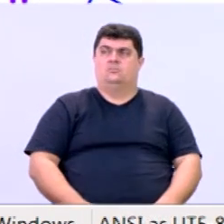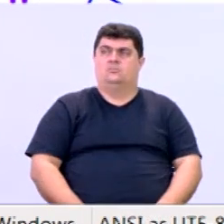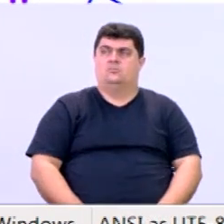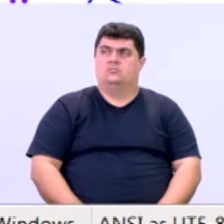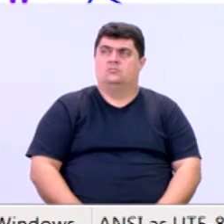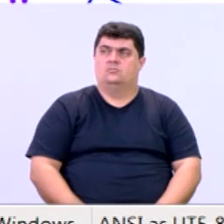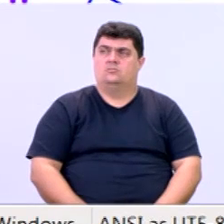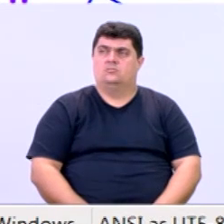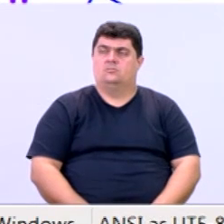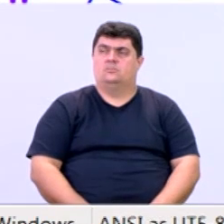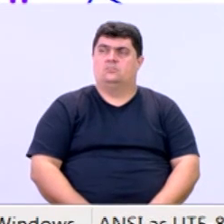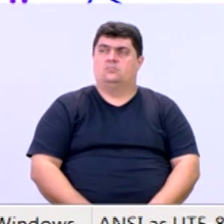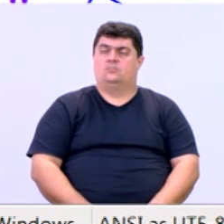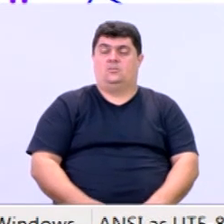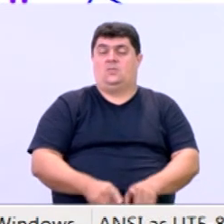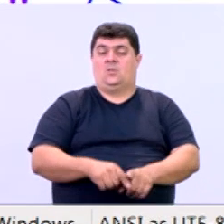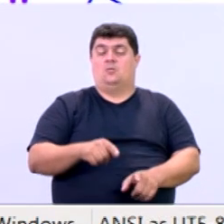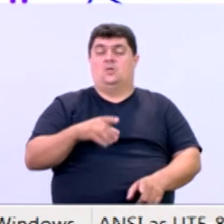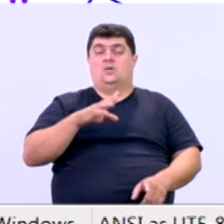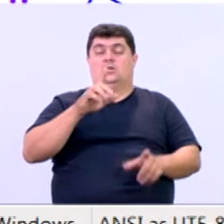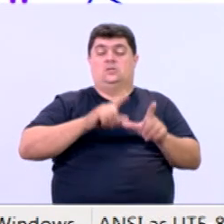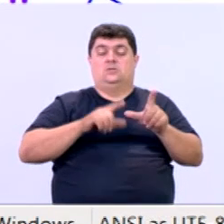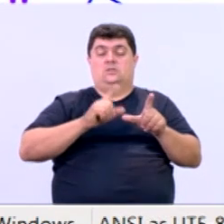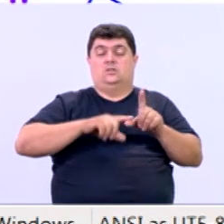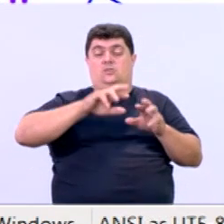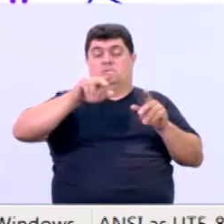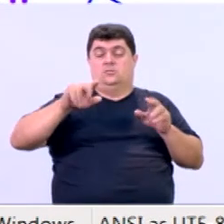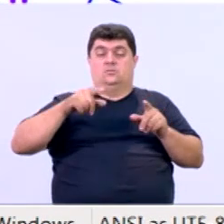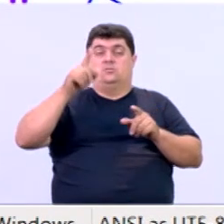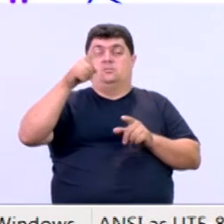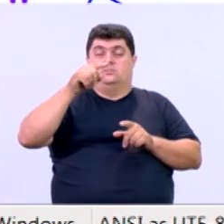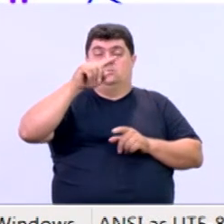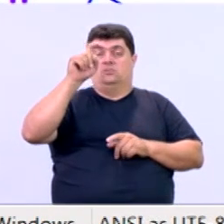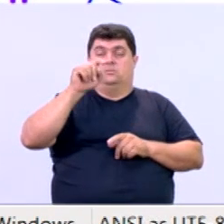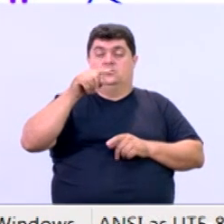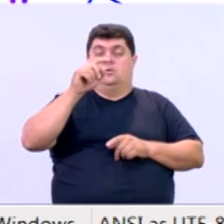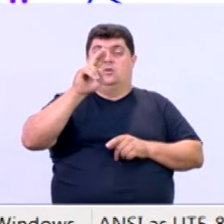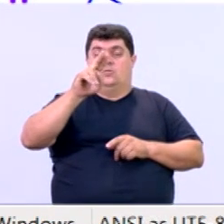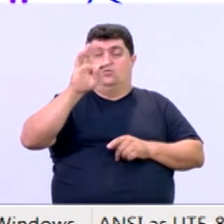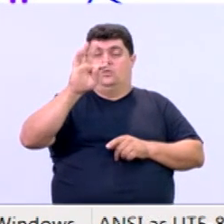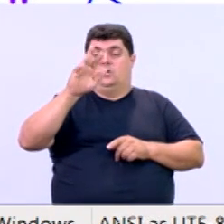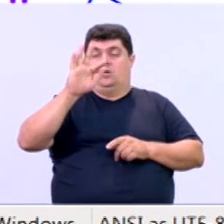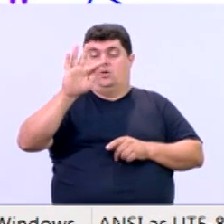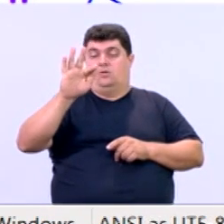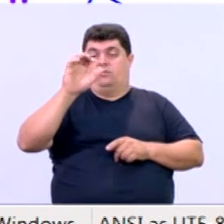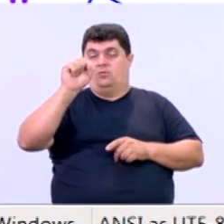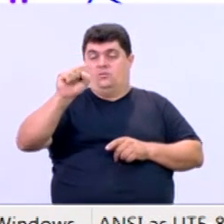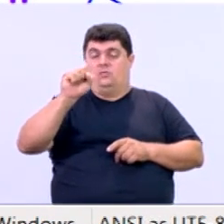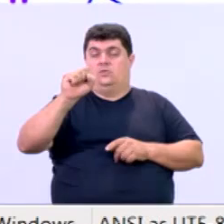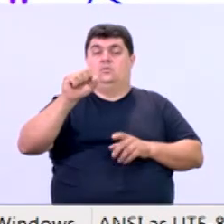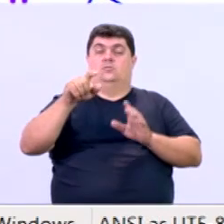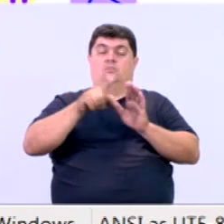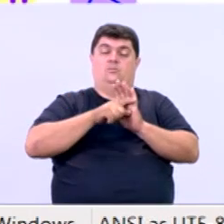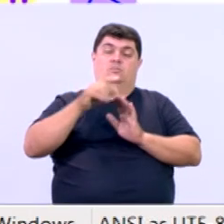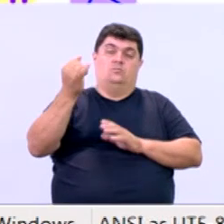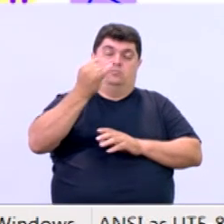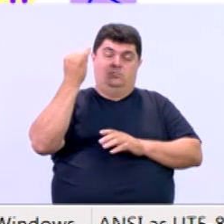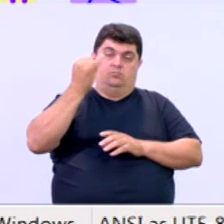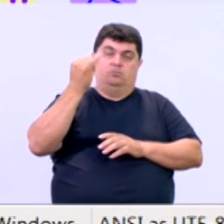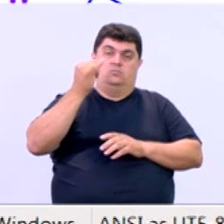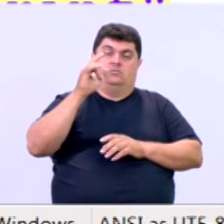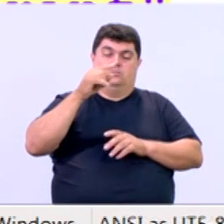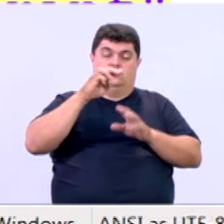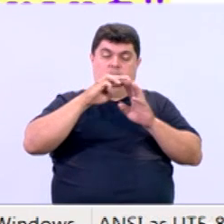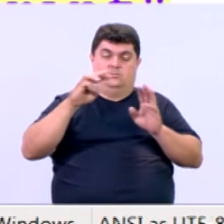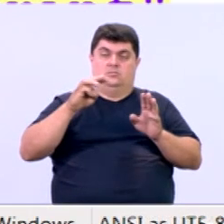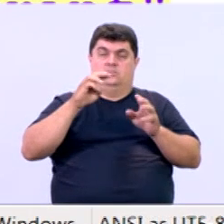codificação UTF-8. Eu informo aqui o título dessa página, e essa página